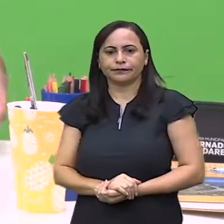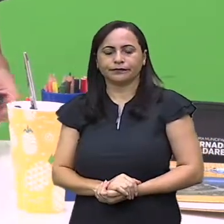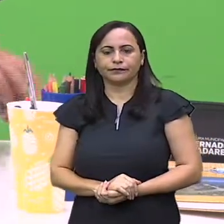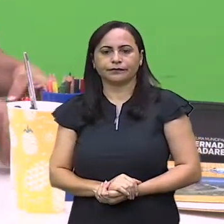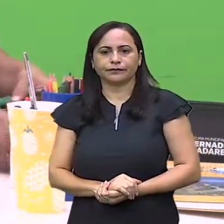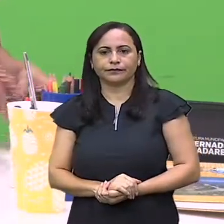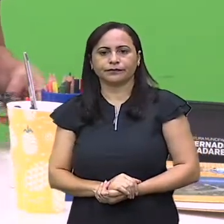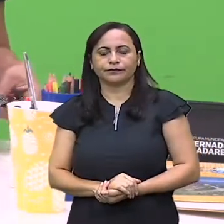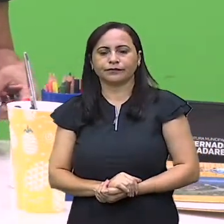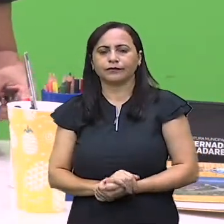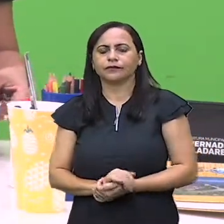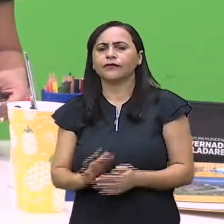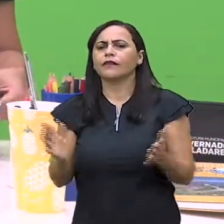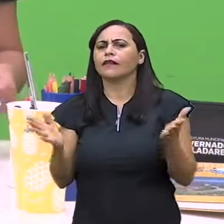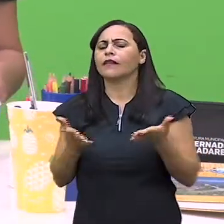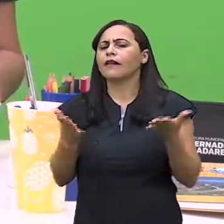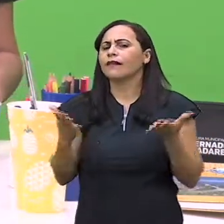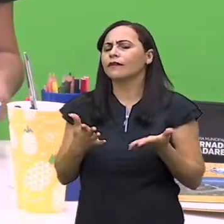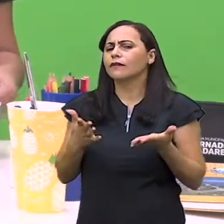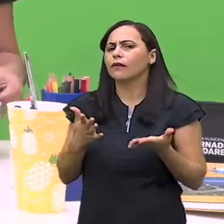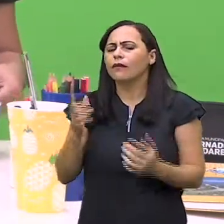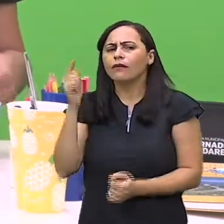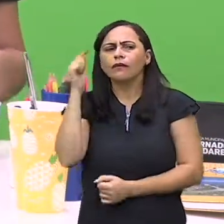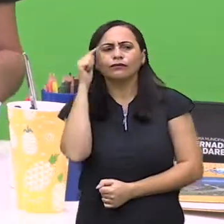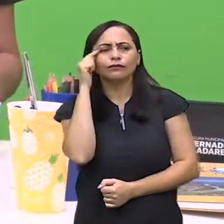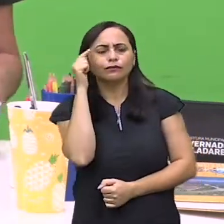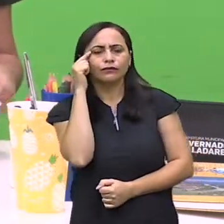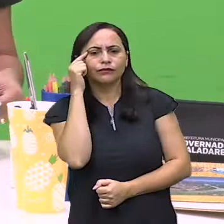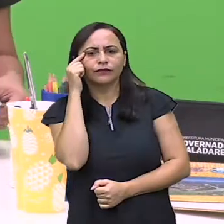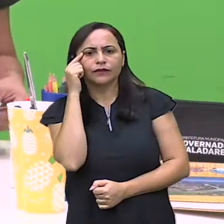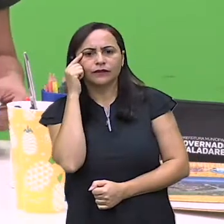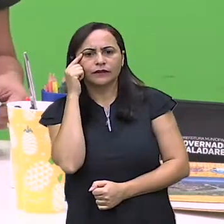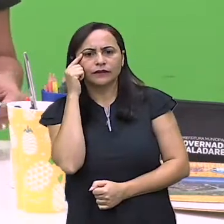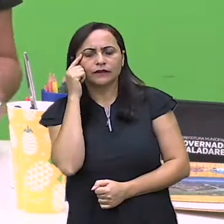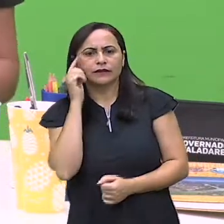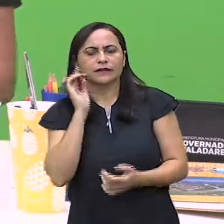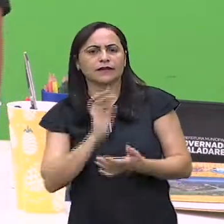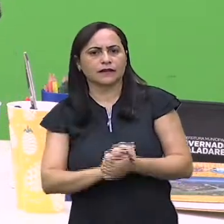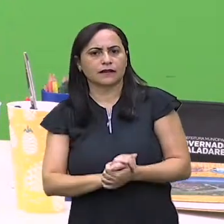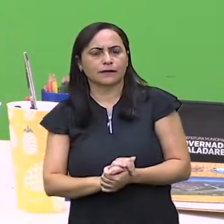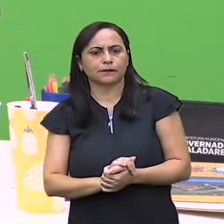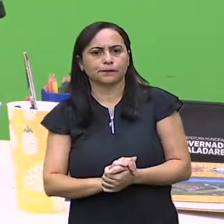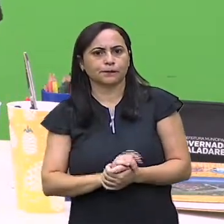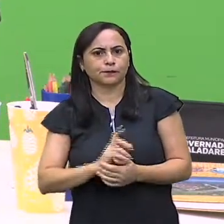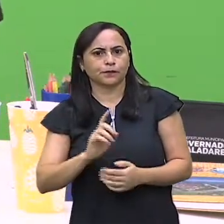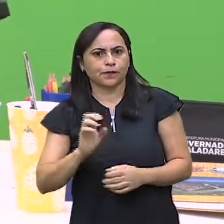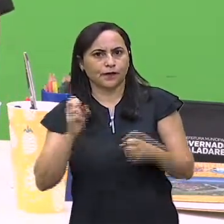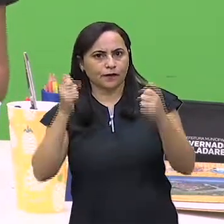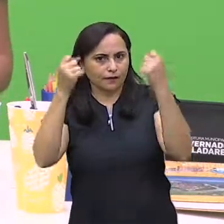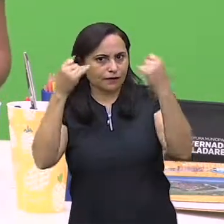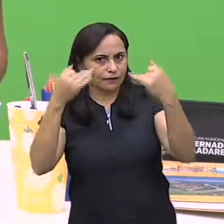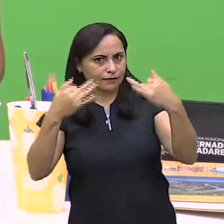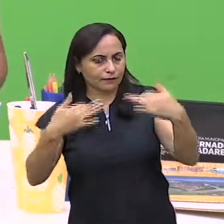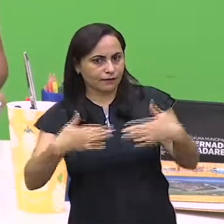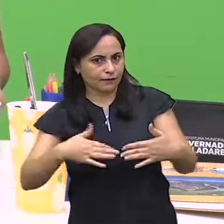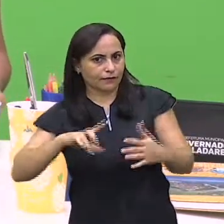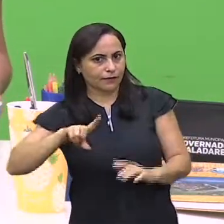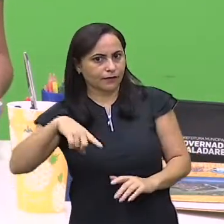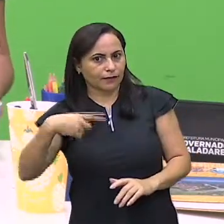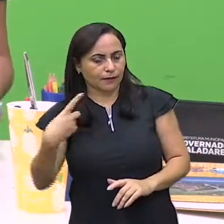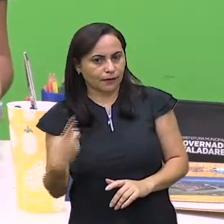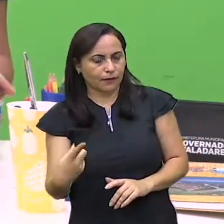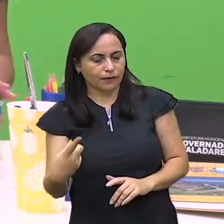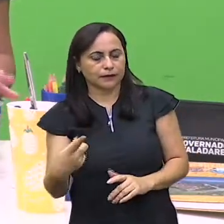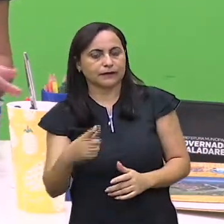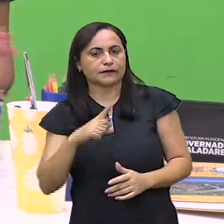Eu gosto muito. Agora, professora Luciene, também... Ah, tá, eu vou ensinar depois. Além do pregador, a gente pode ter uma outra